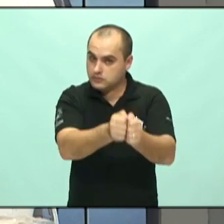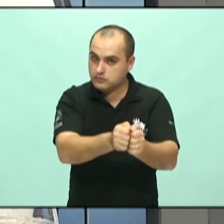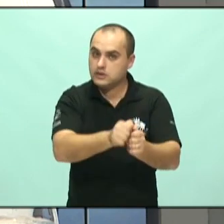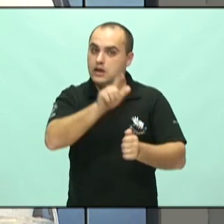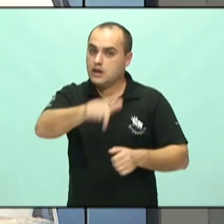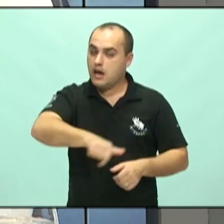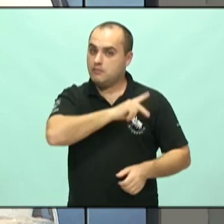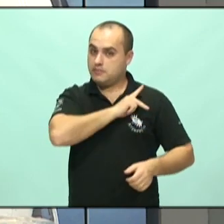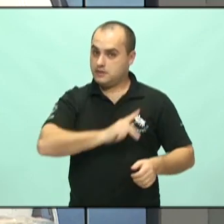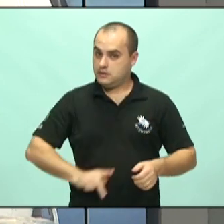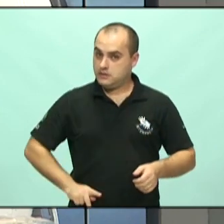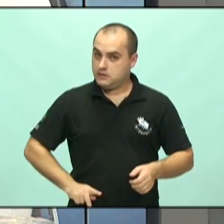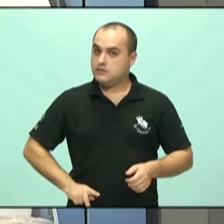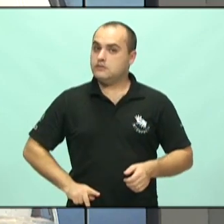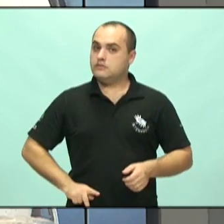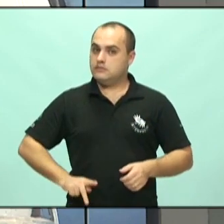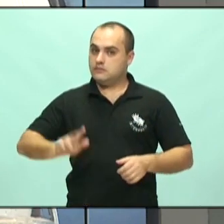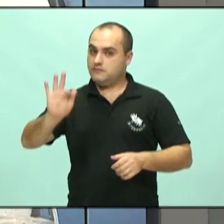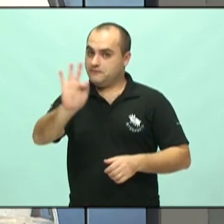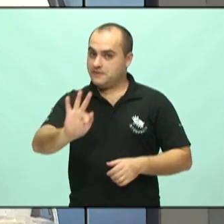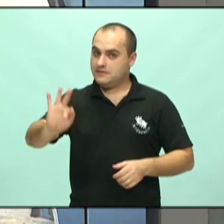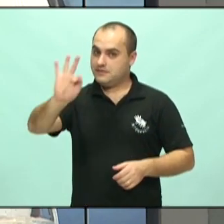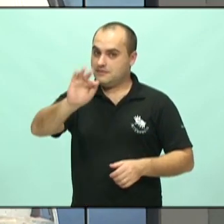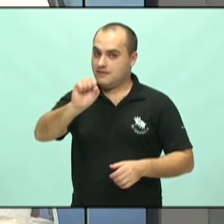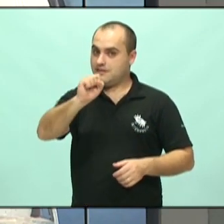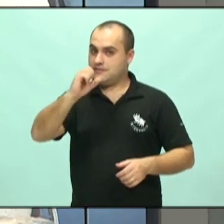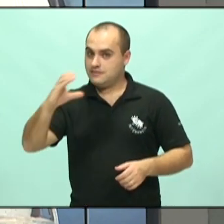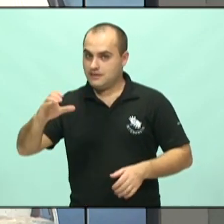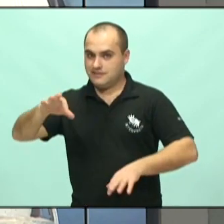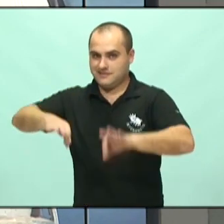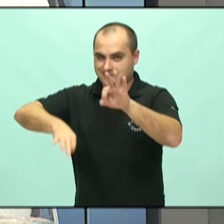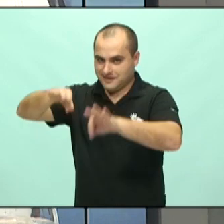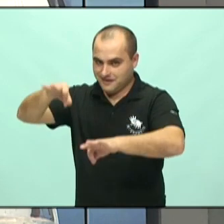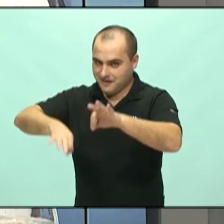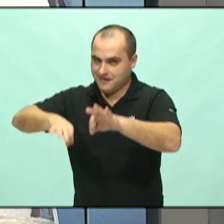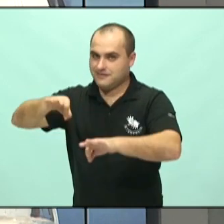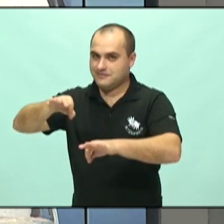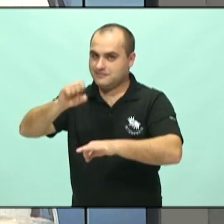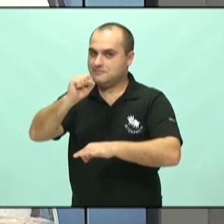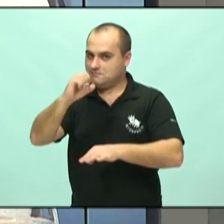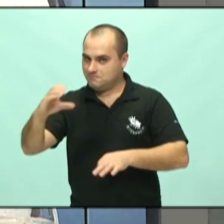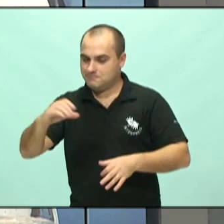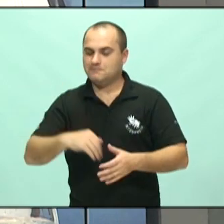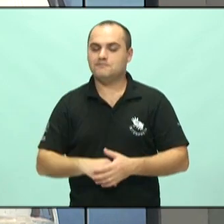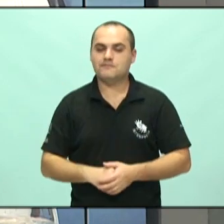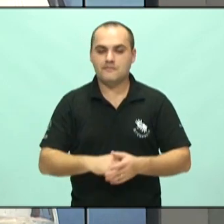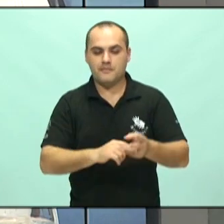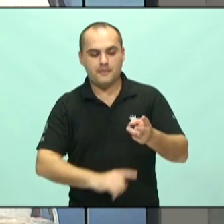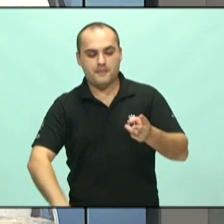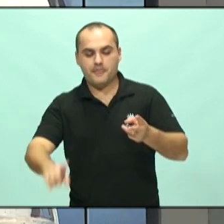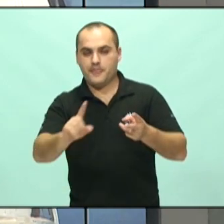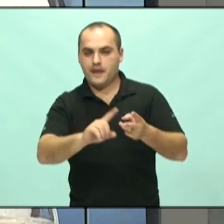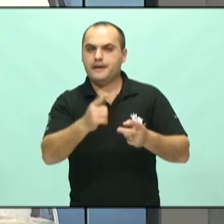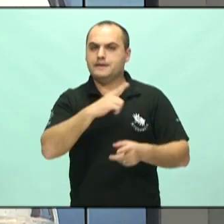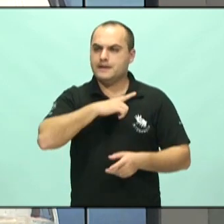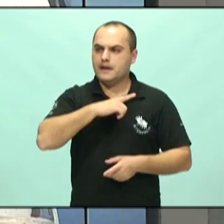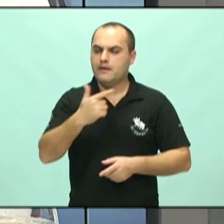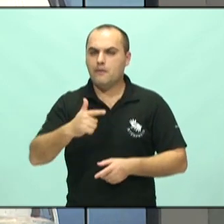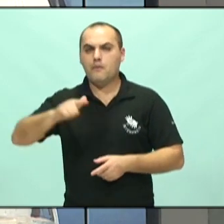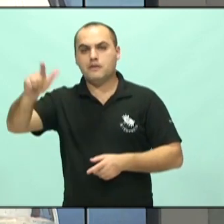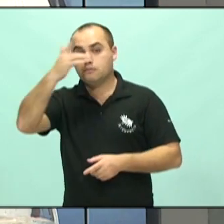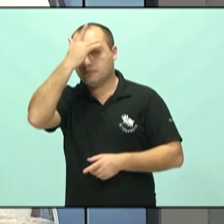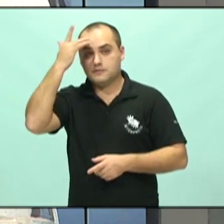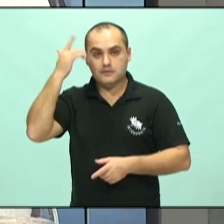Catarinense de Teatro e produtor cultural de Santa Catarina. A gente tem um outro autor que está trabalhando a